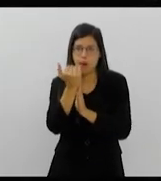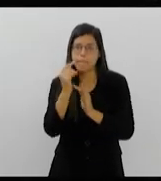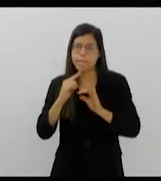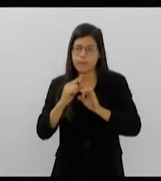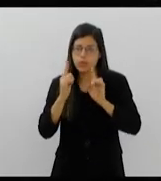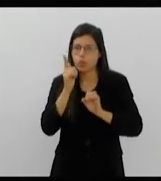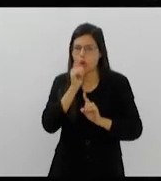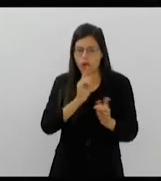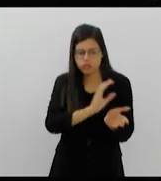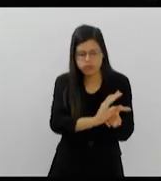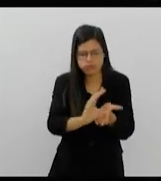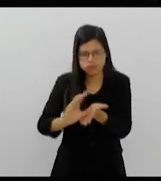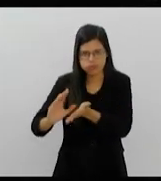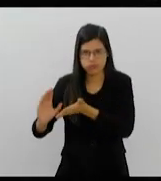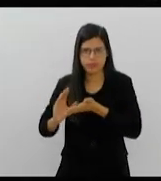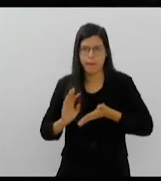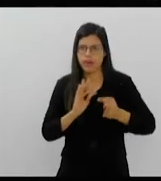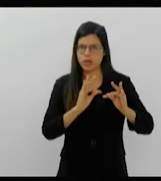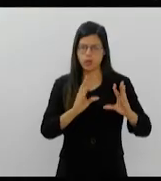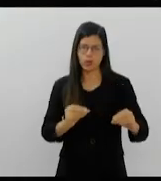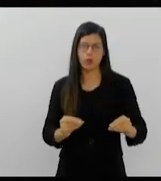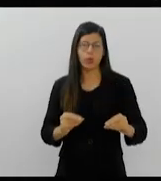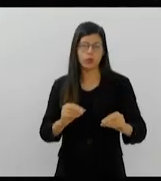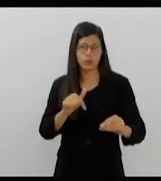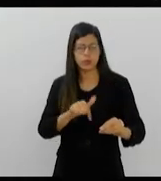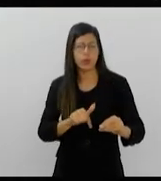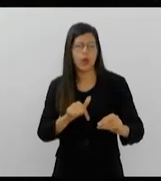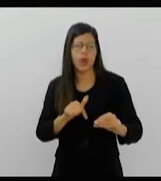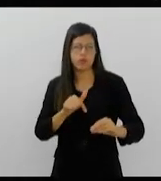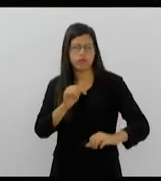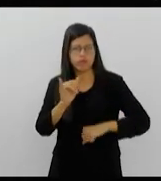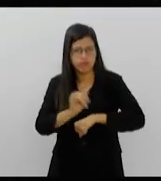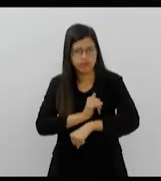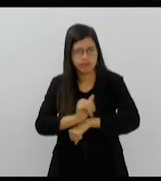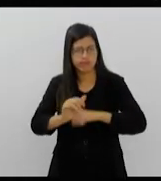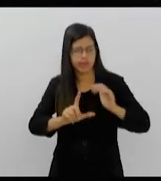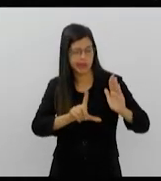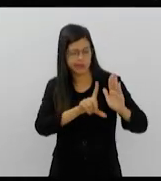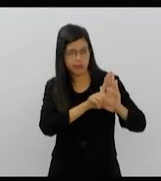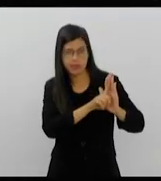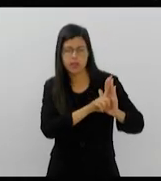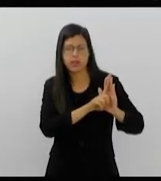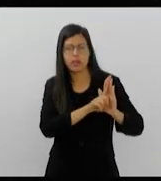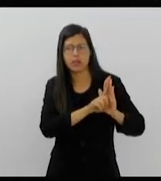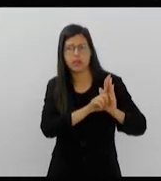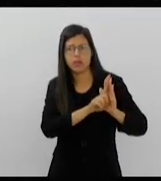todas. É uma maneira, uma forma legal de você